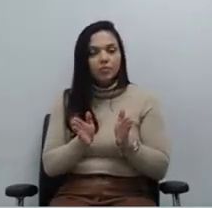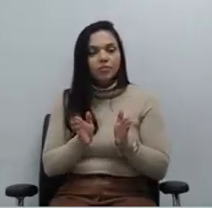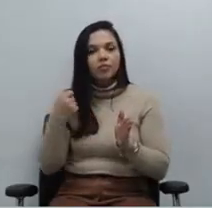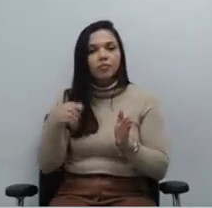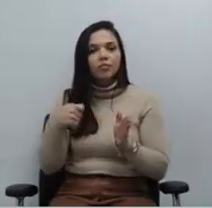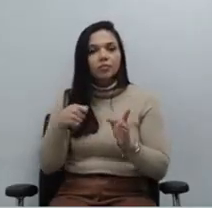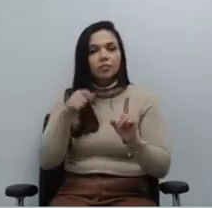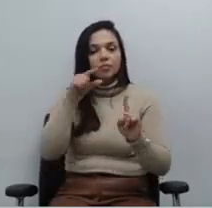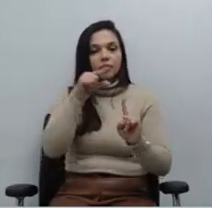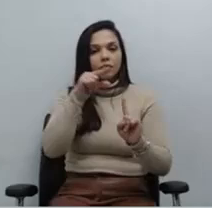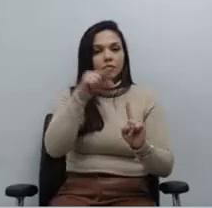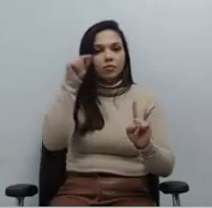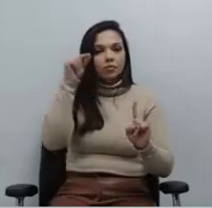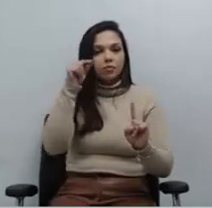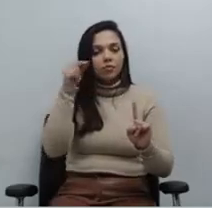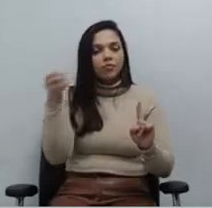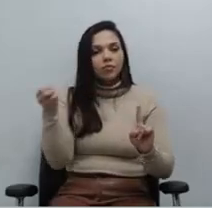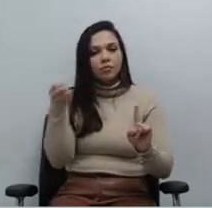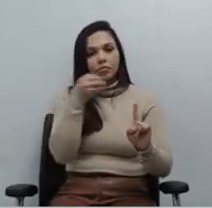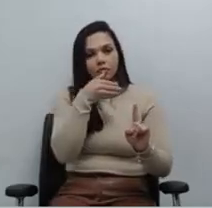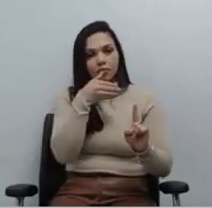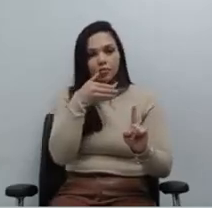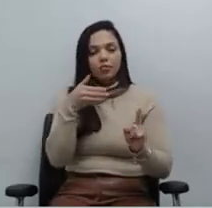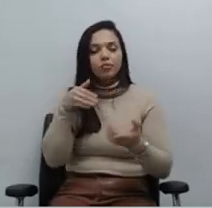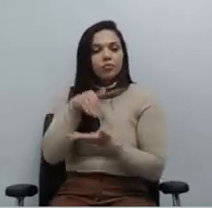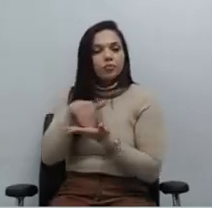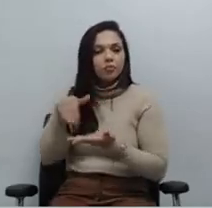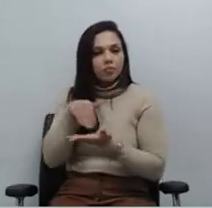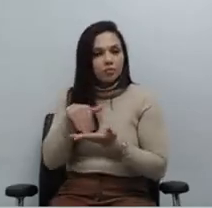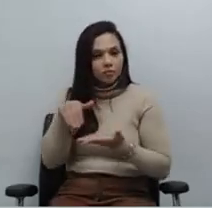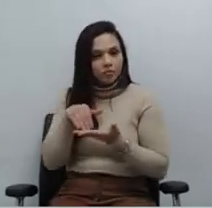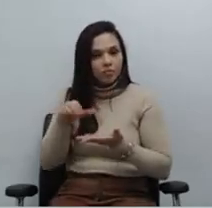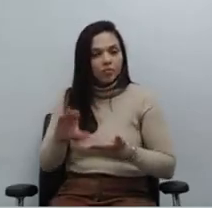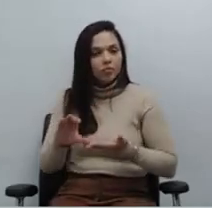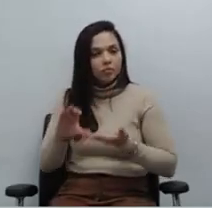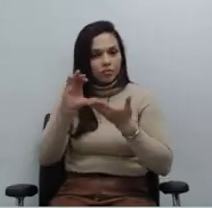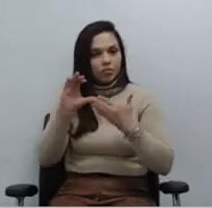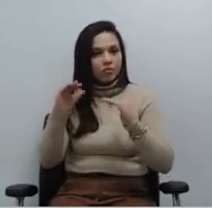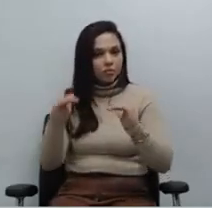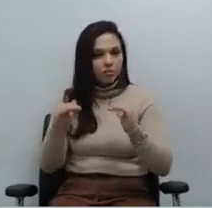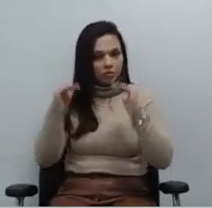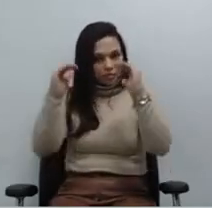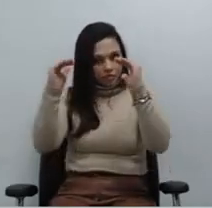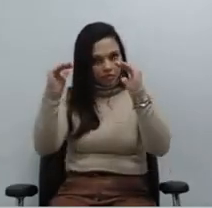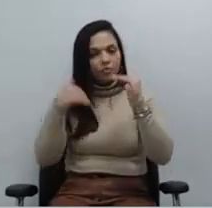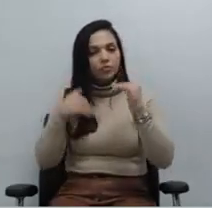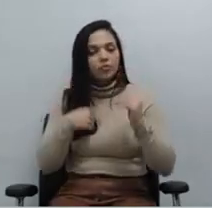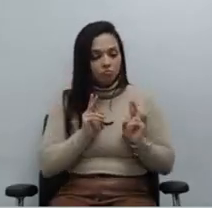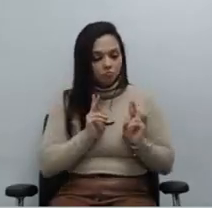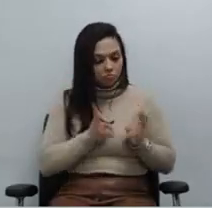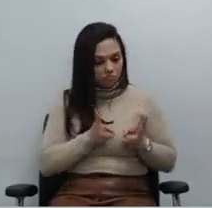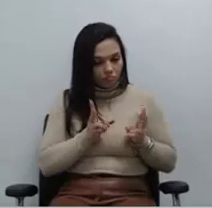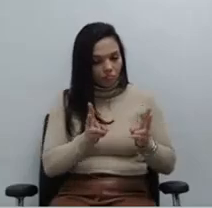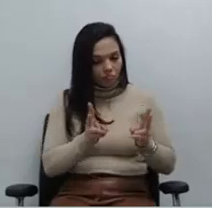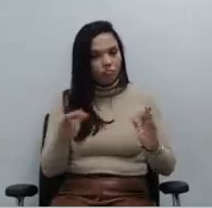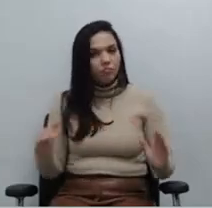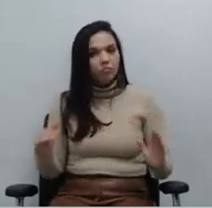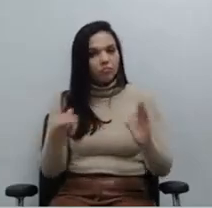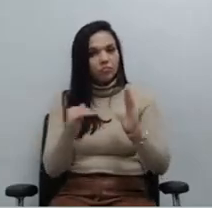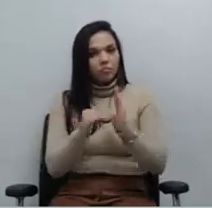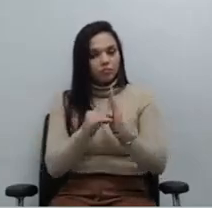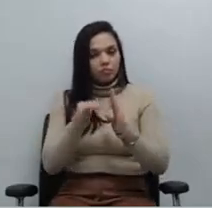indicação de um novo secretário do Conselho Superior. Então, eu me comprometo a permanecer na secretaria até o final